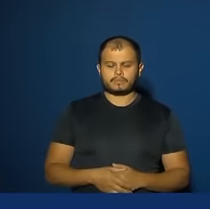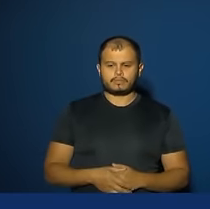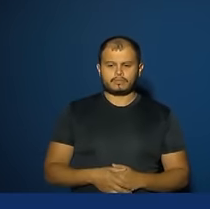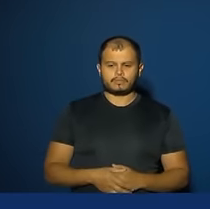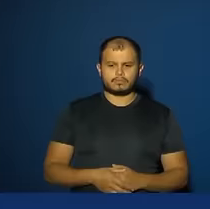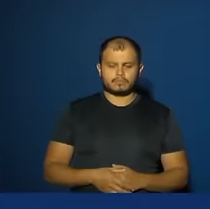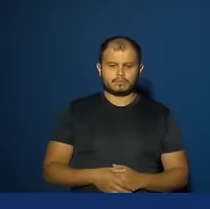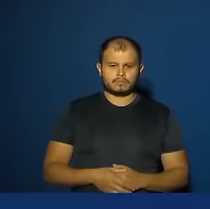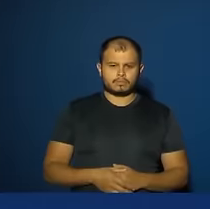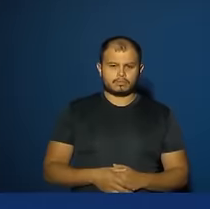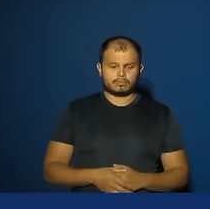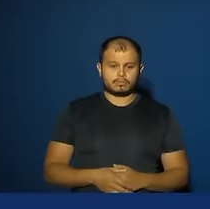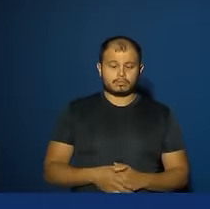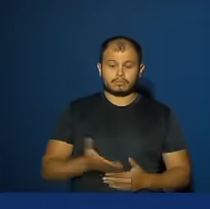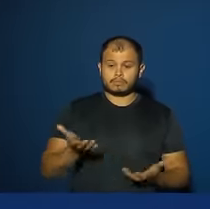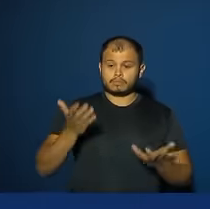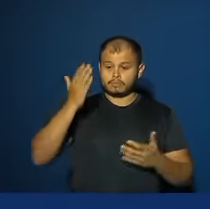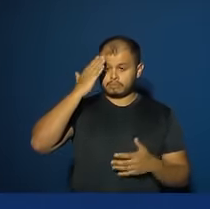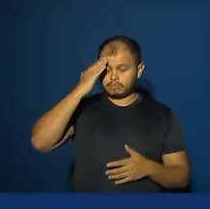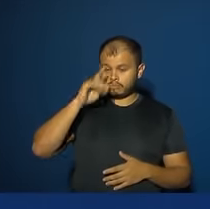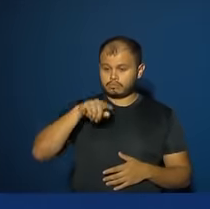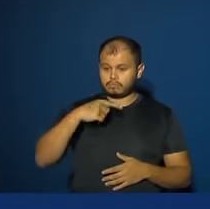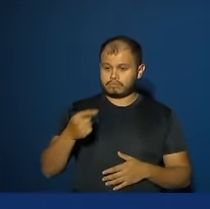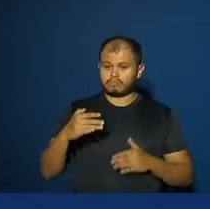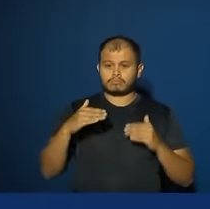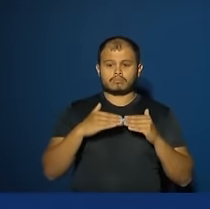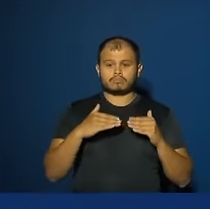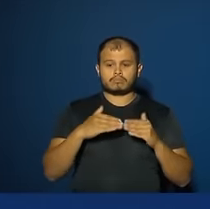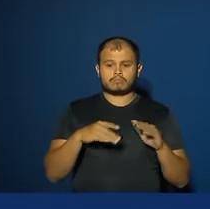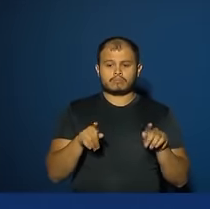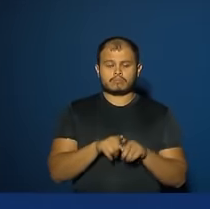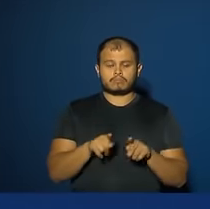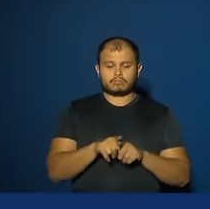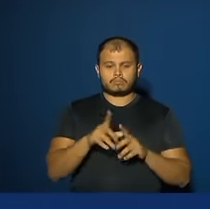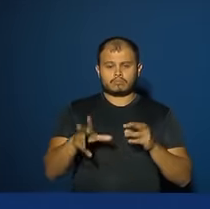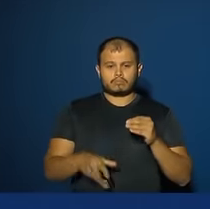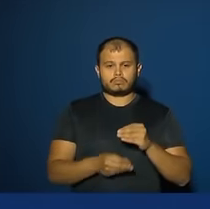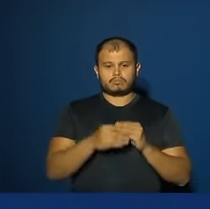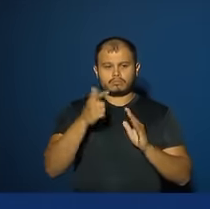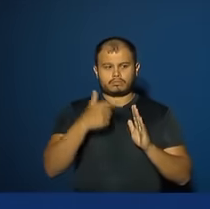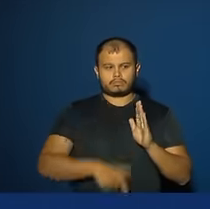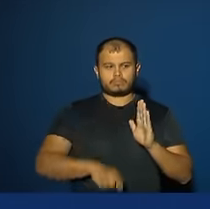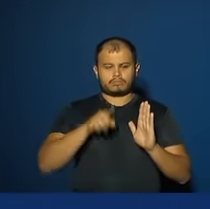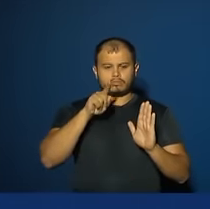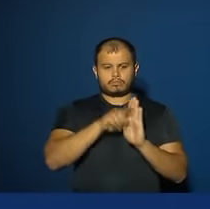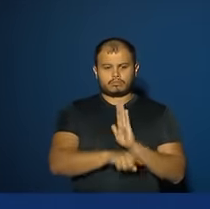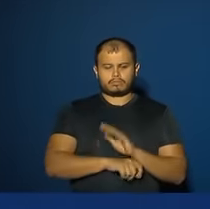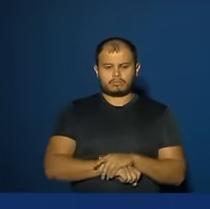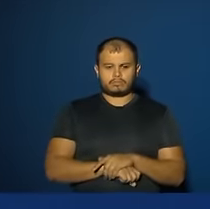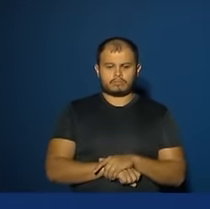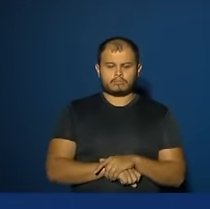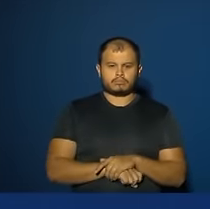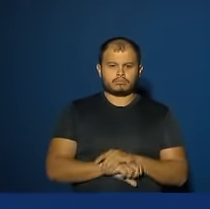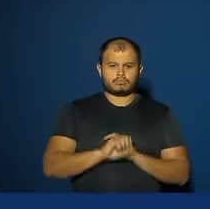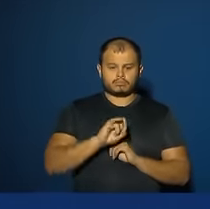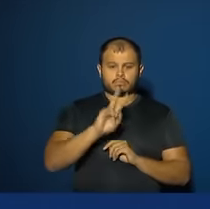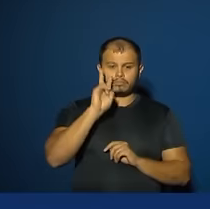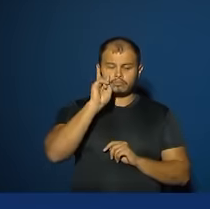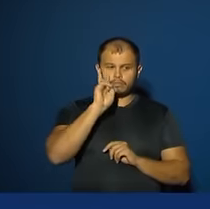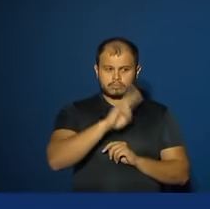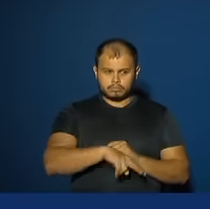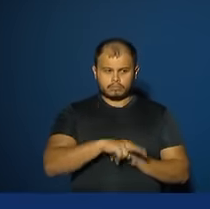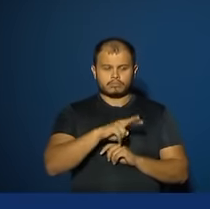Loio, queria saber se você concorda e acrescentar uma pergunta também. Se a gente olhar, então, a